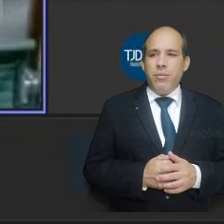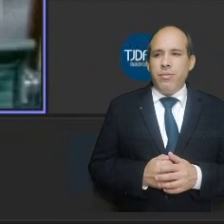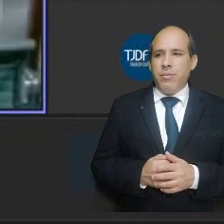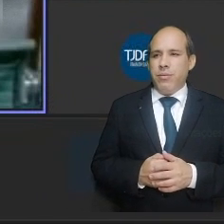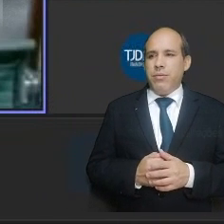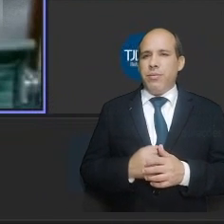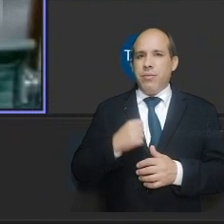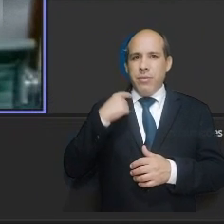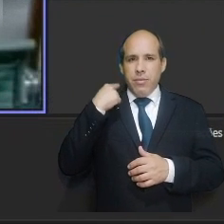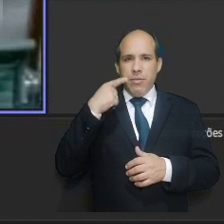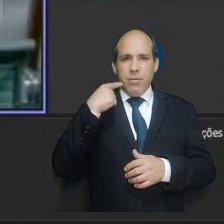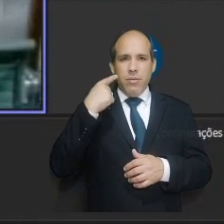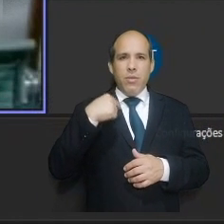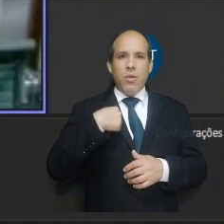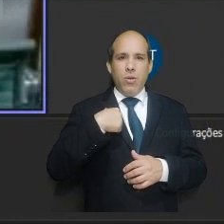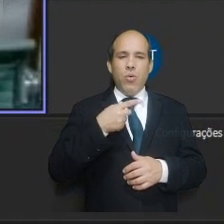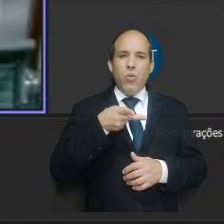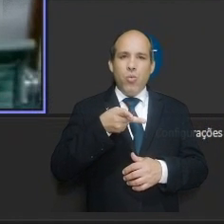Isso. Doutora, eu estou